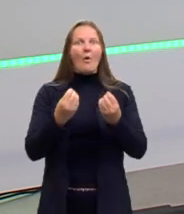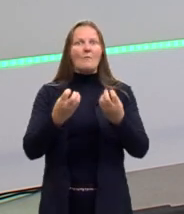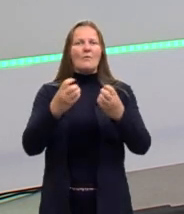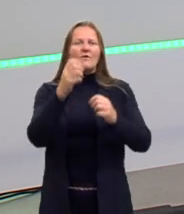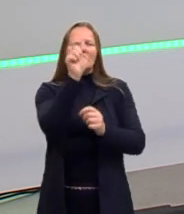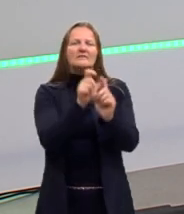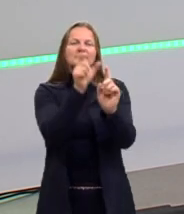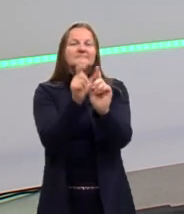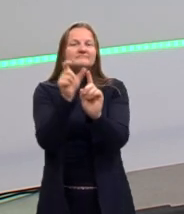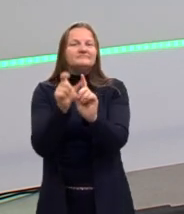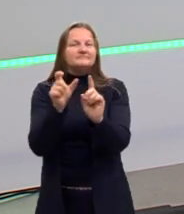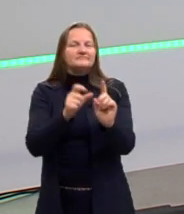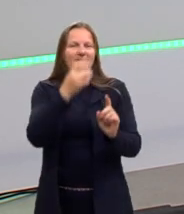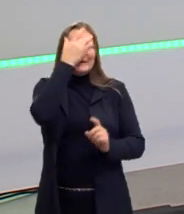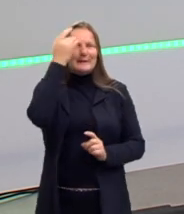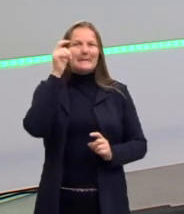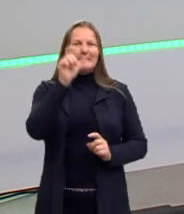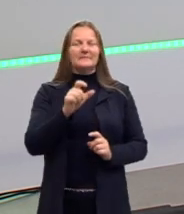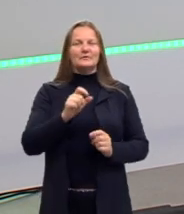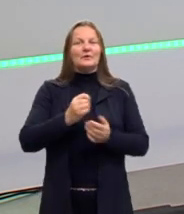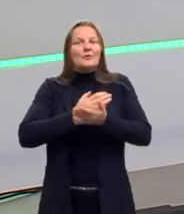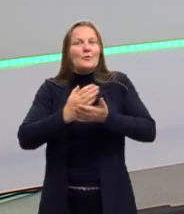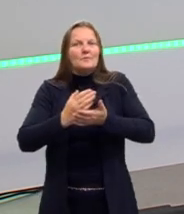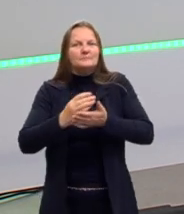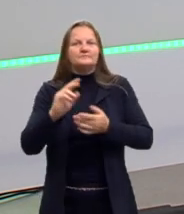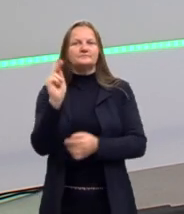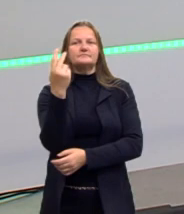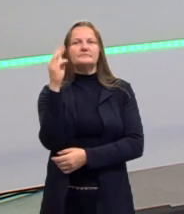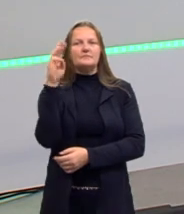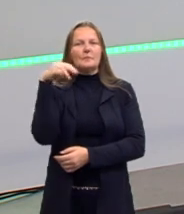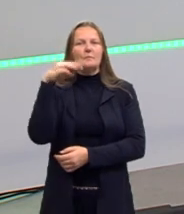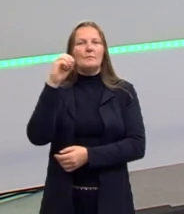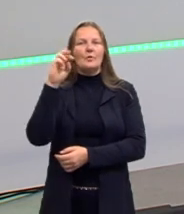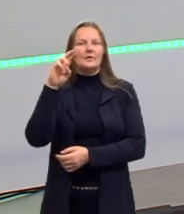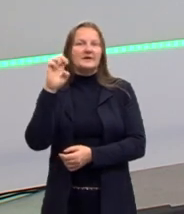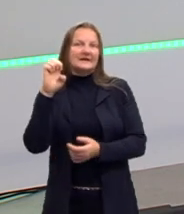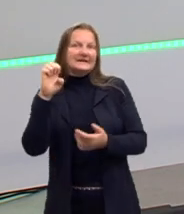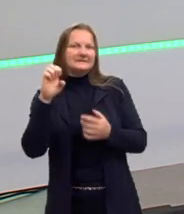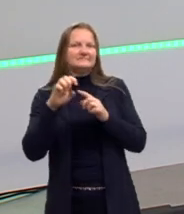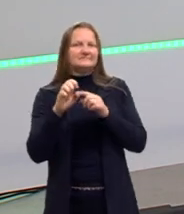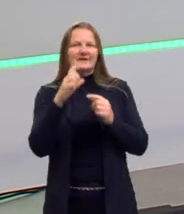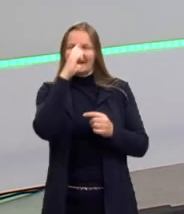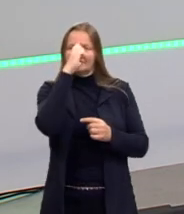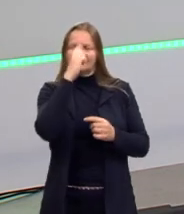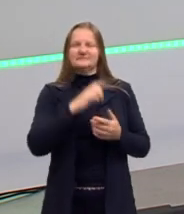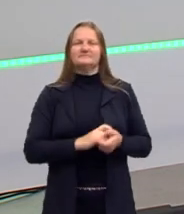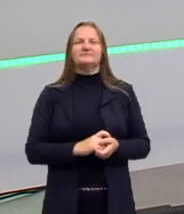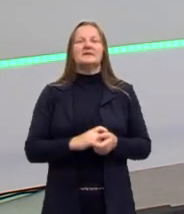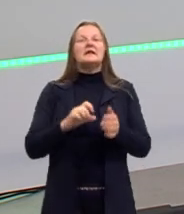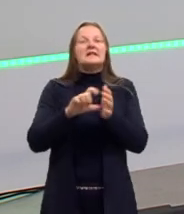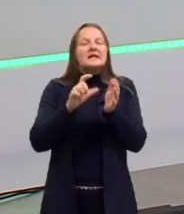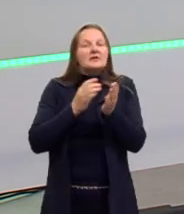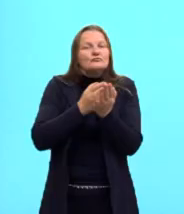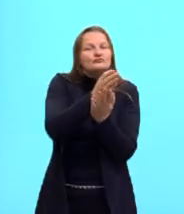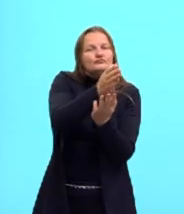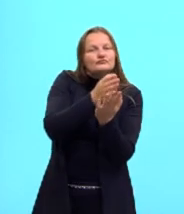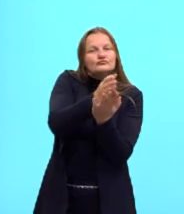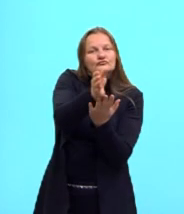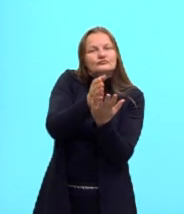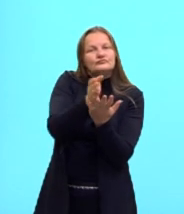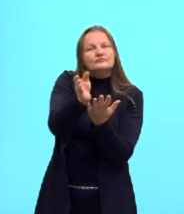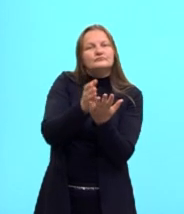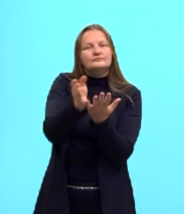dessas pessoas aí a origem da nossa palavra porém a gente tem outras Vertentes de estudo